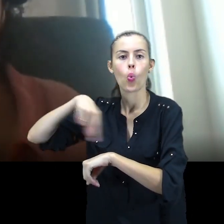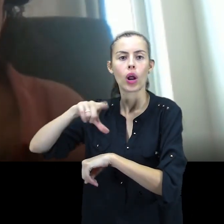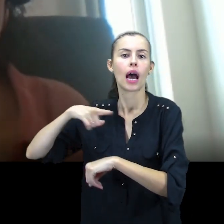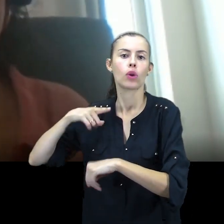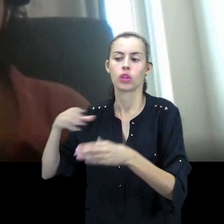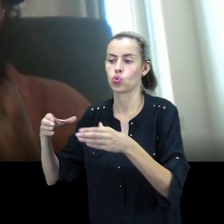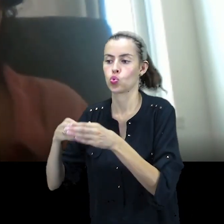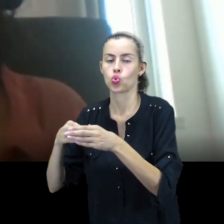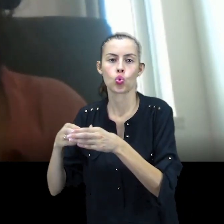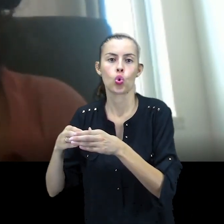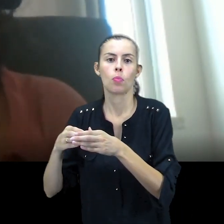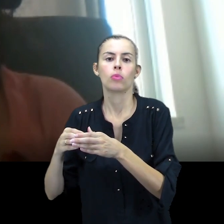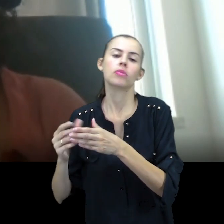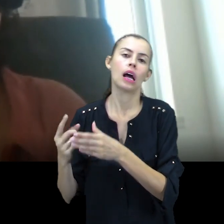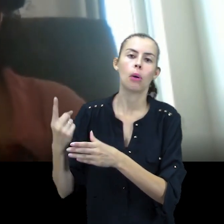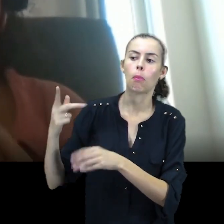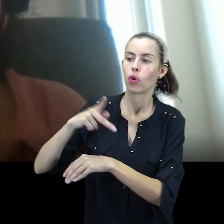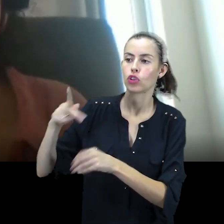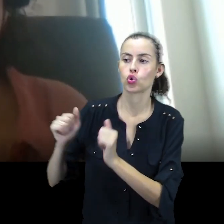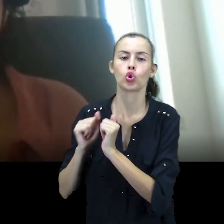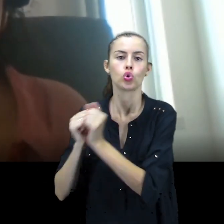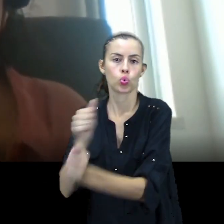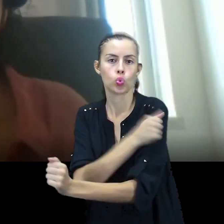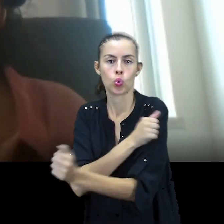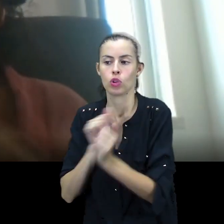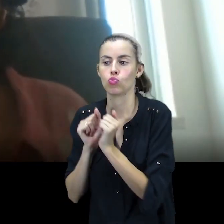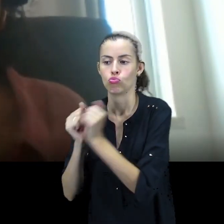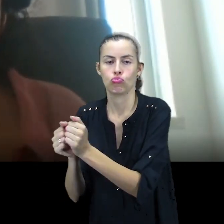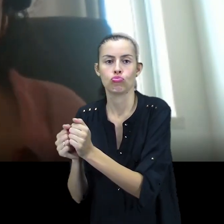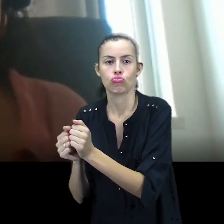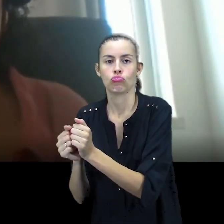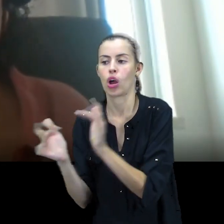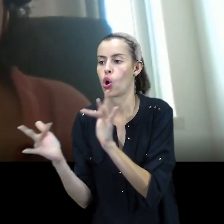o debate de formação cidadã para que esse estudante tenha